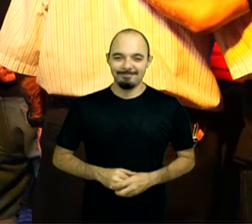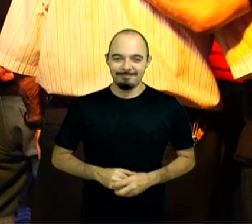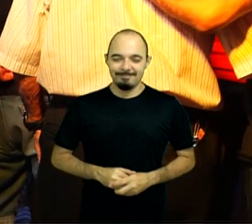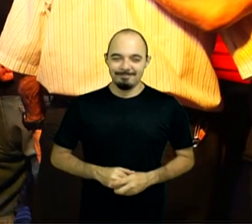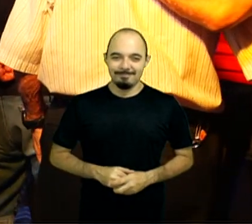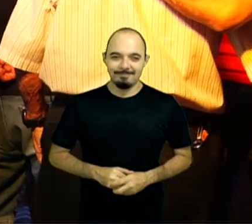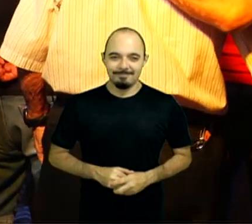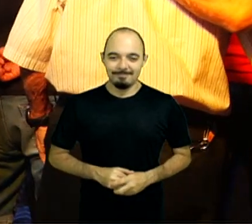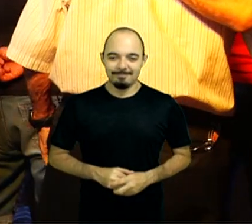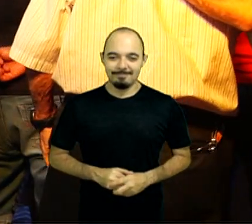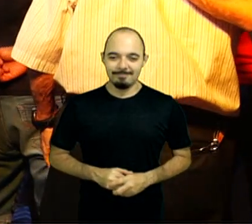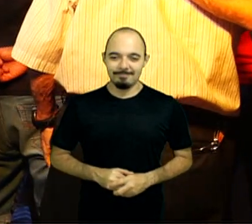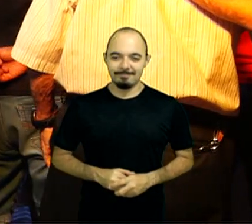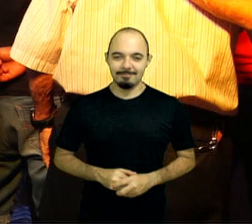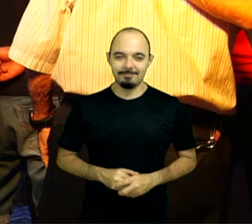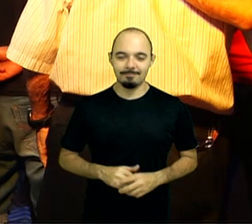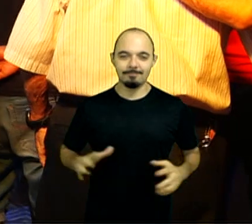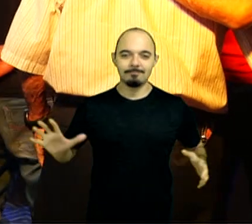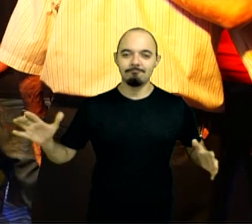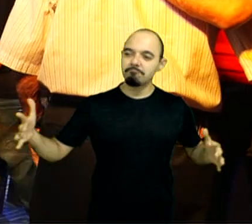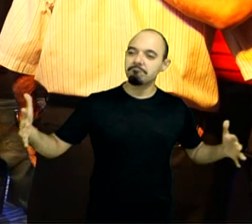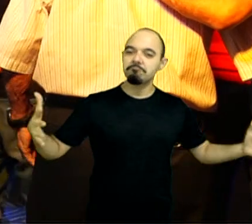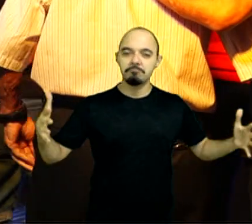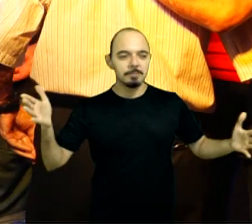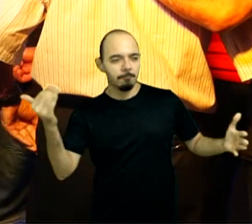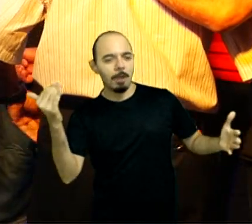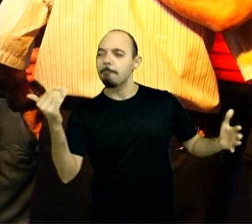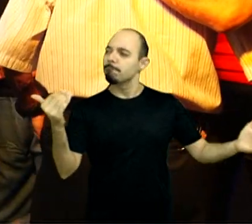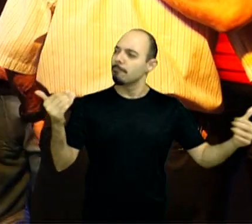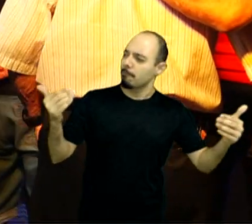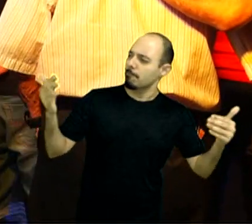Pode encher aqui a lateral, aqui. Vem cá.